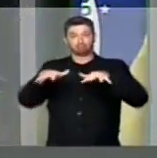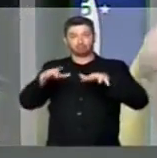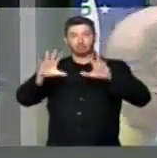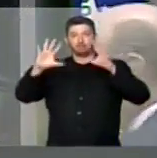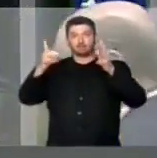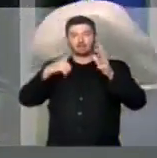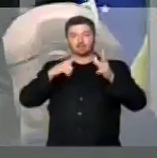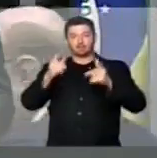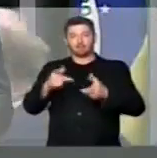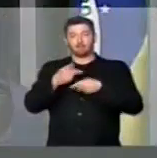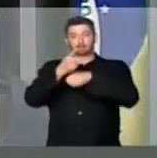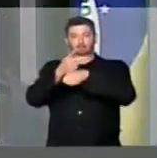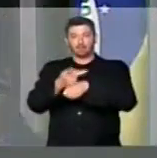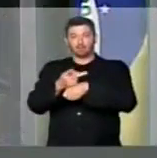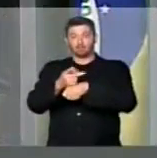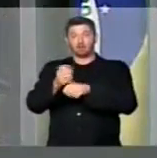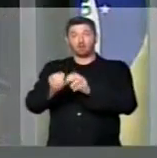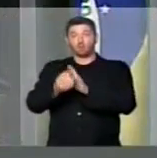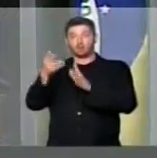respectivos protocolos de entrada,